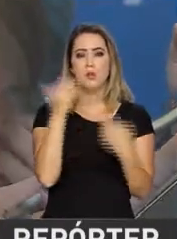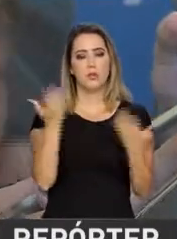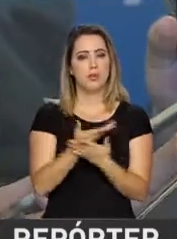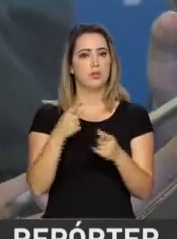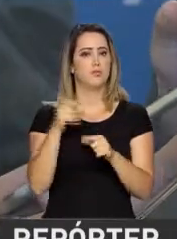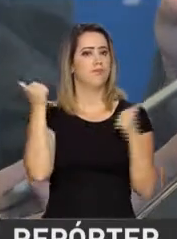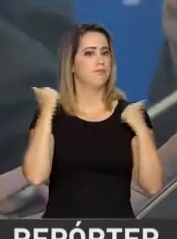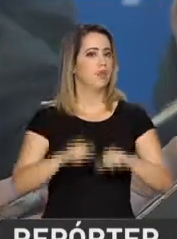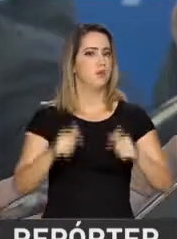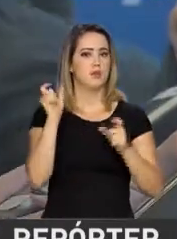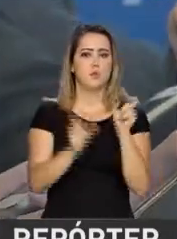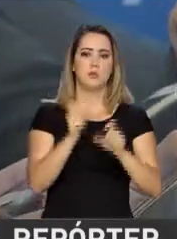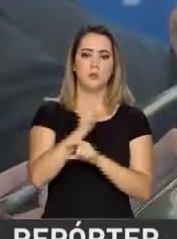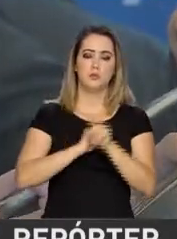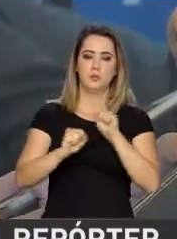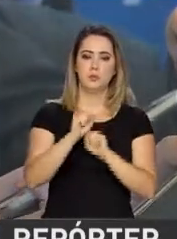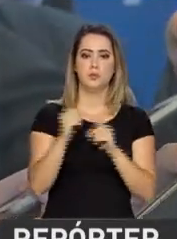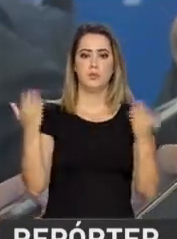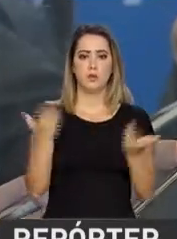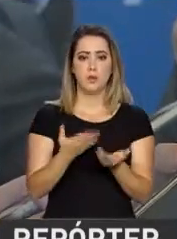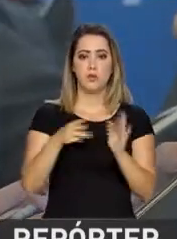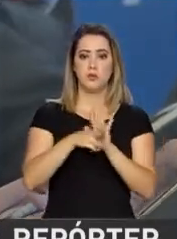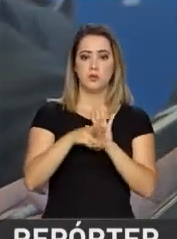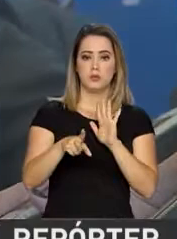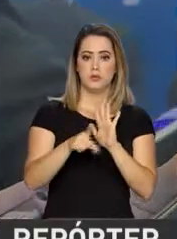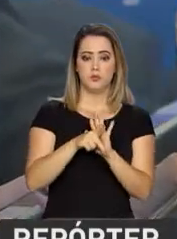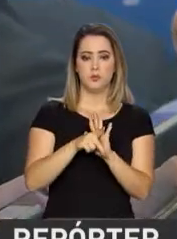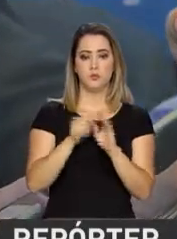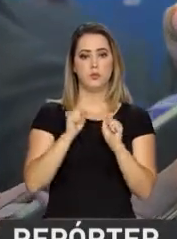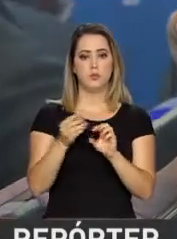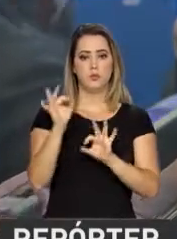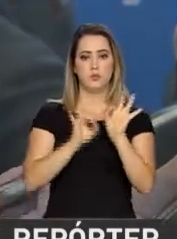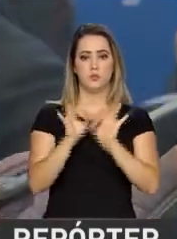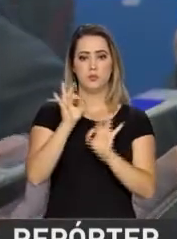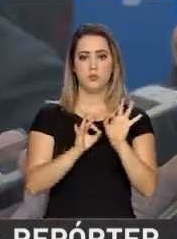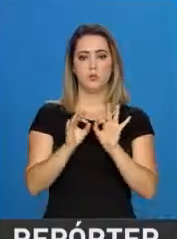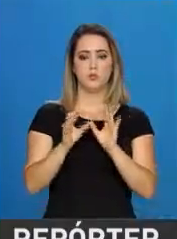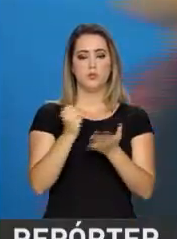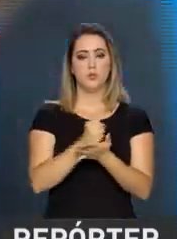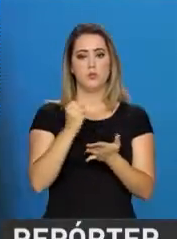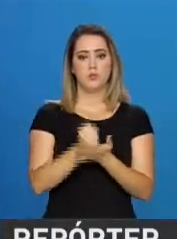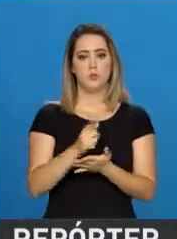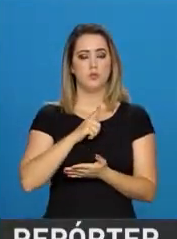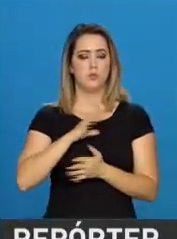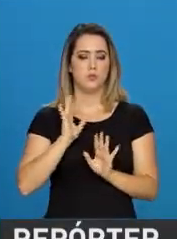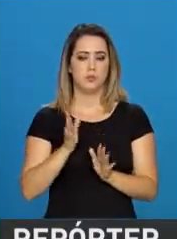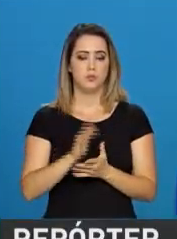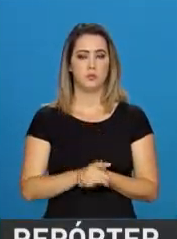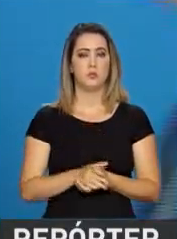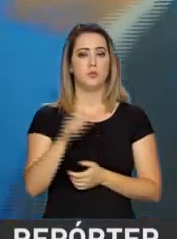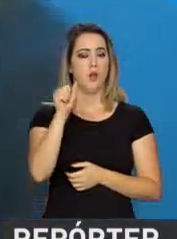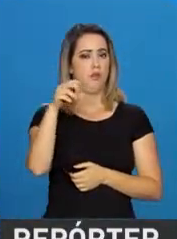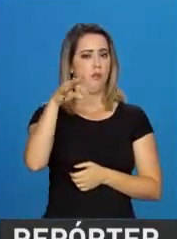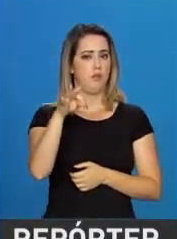de prejuízo para o usuário e para a sociedade, do que fazer uma medida provisória que possa se adequar aos contratos existentes? A ANTT, a Agência